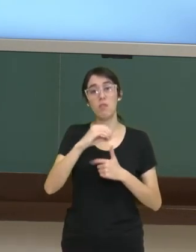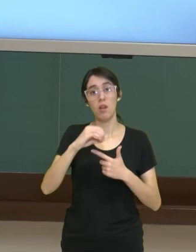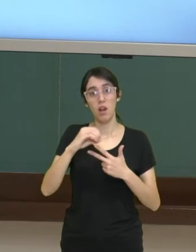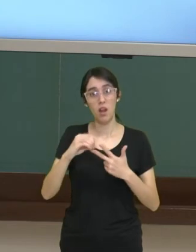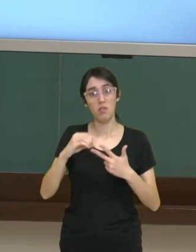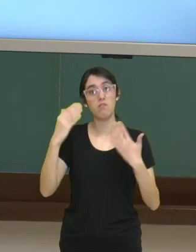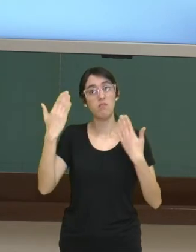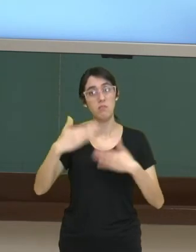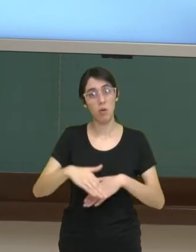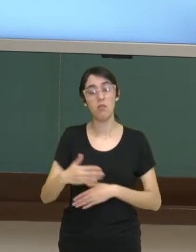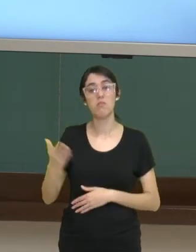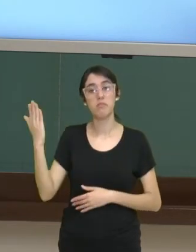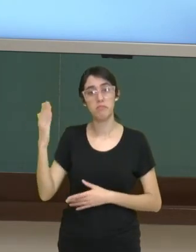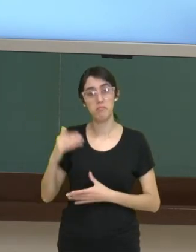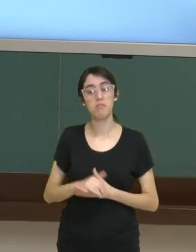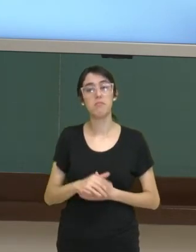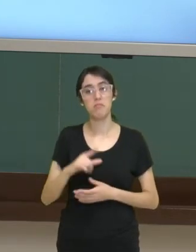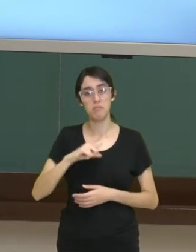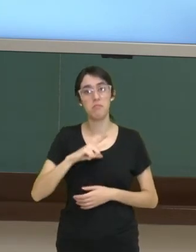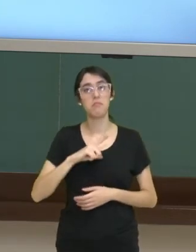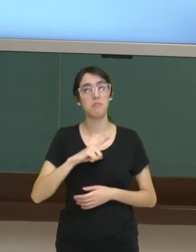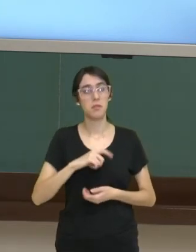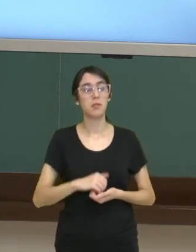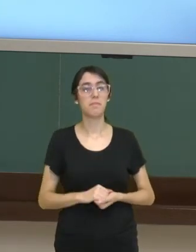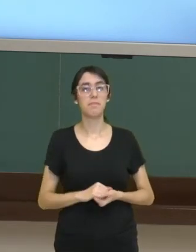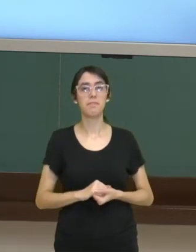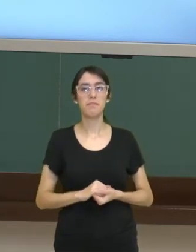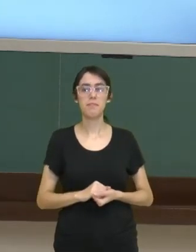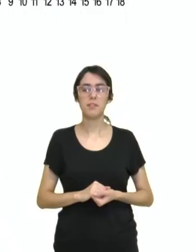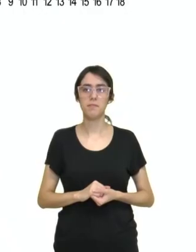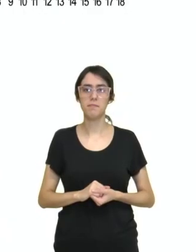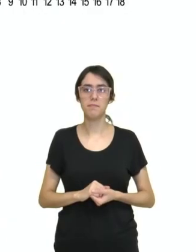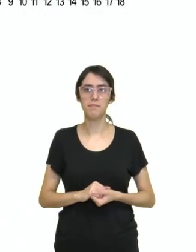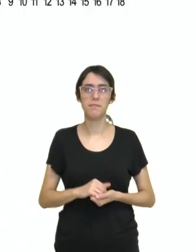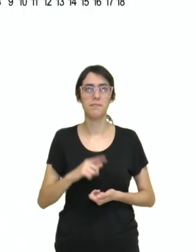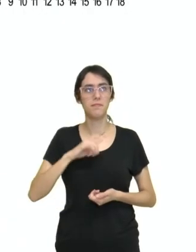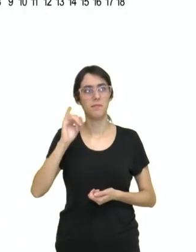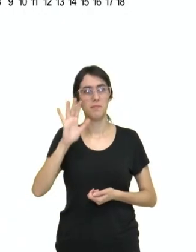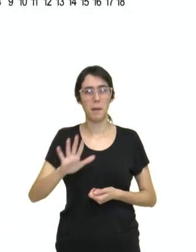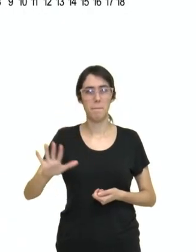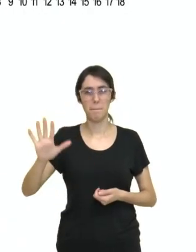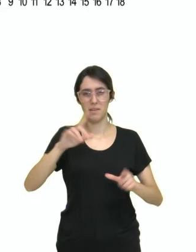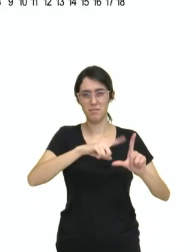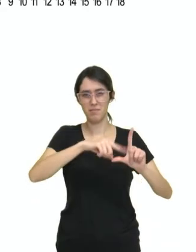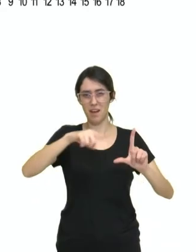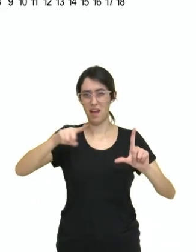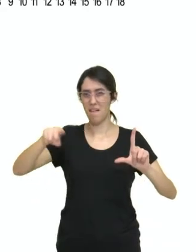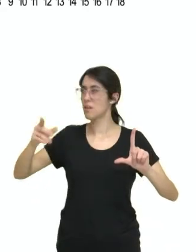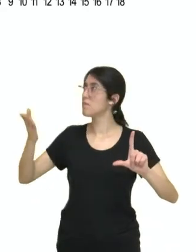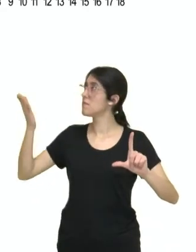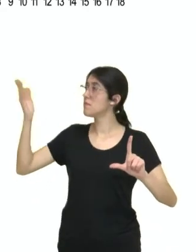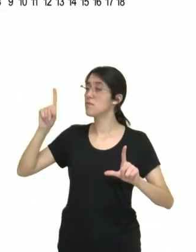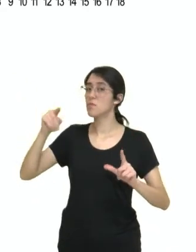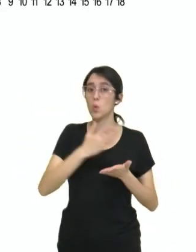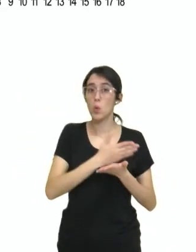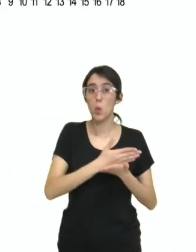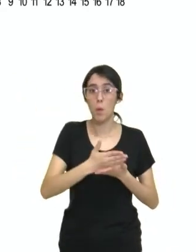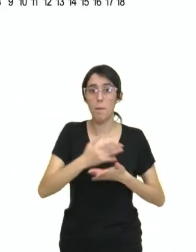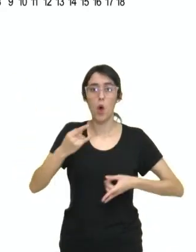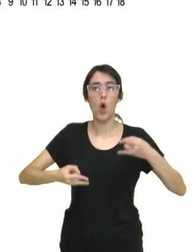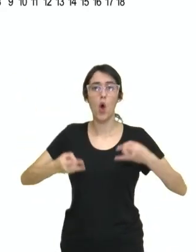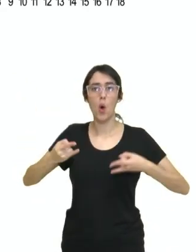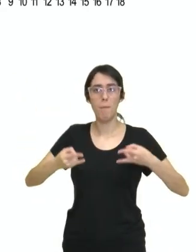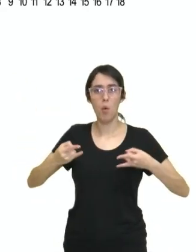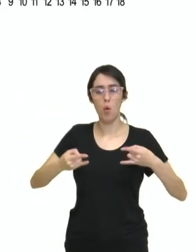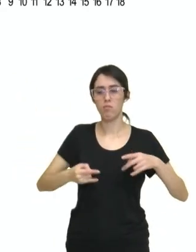esse conceito, sem outro conceito necessário. O gráfico mostra o início da trajetória de um robô